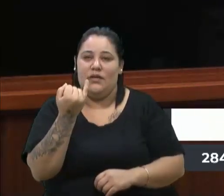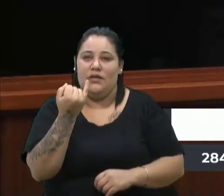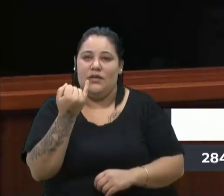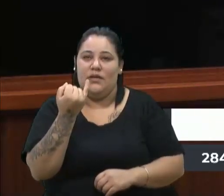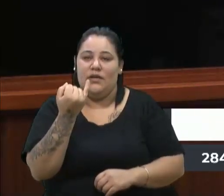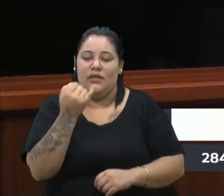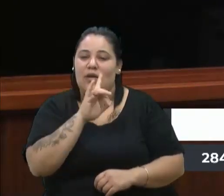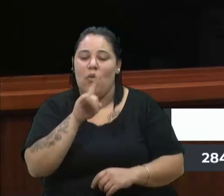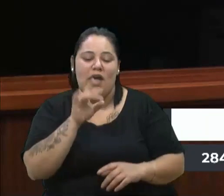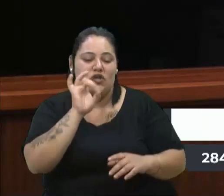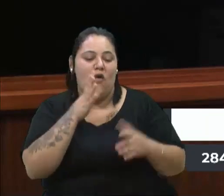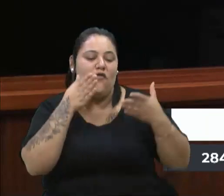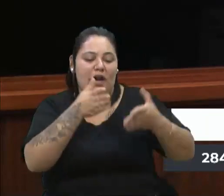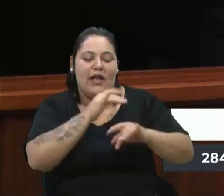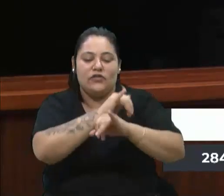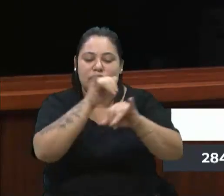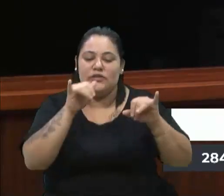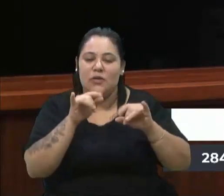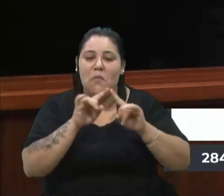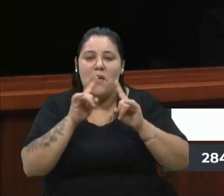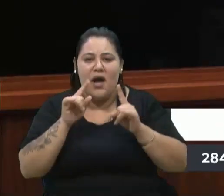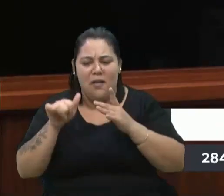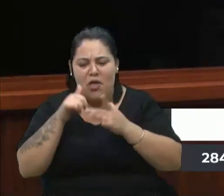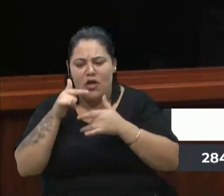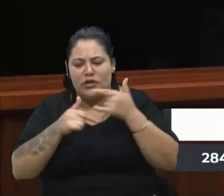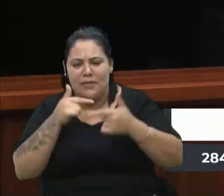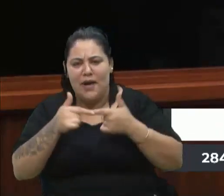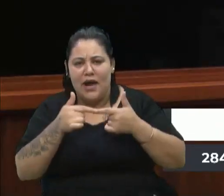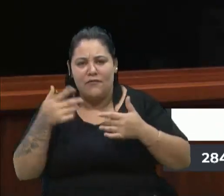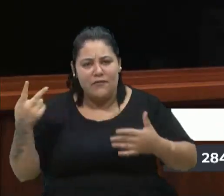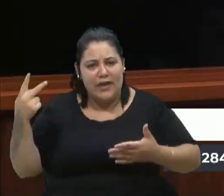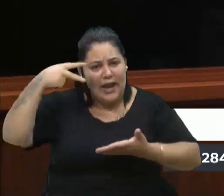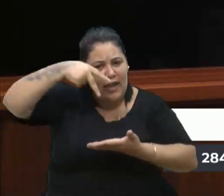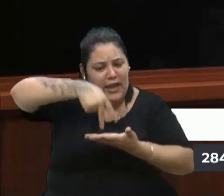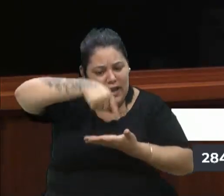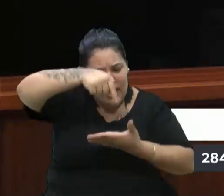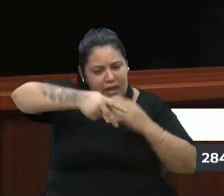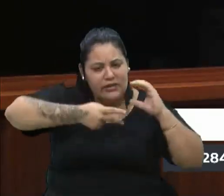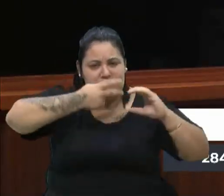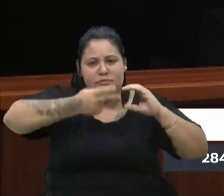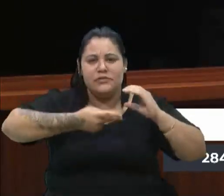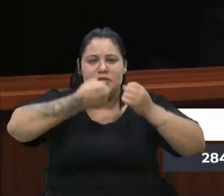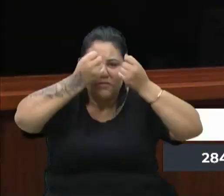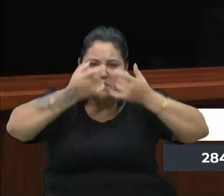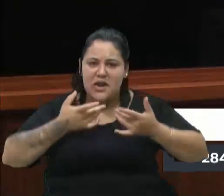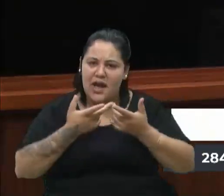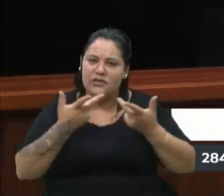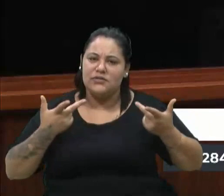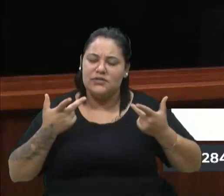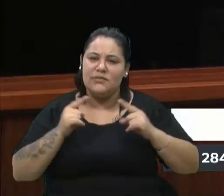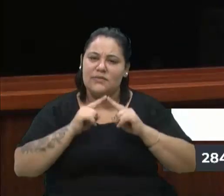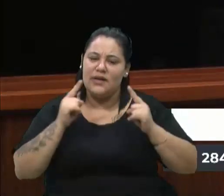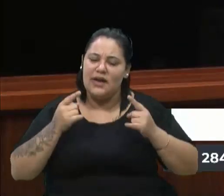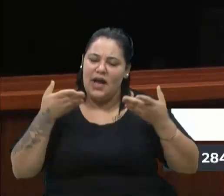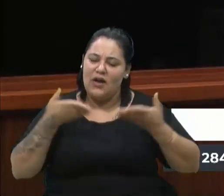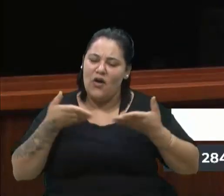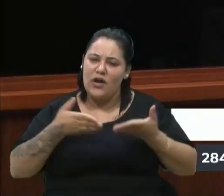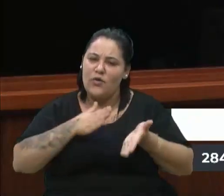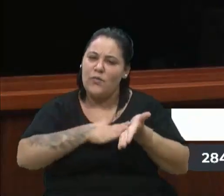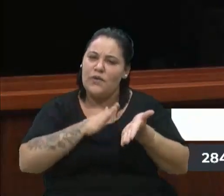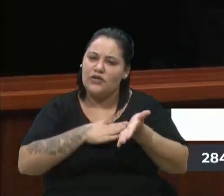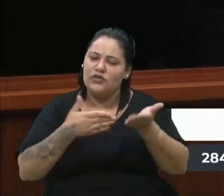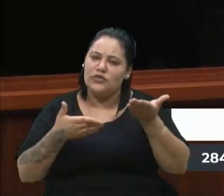mais efetivo, vir prestar todos esses esclarecimentos agora. No pedido de